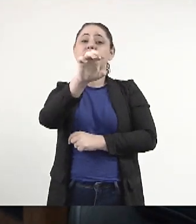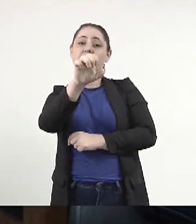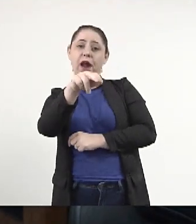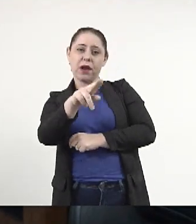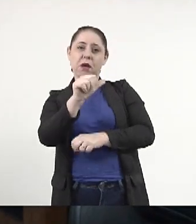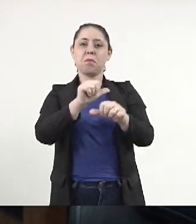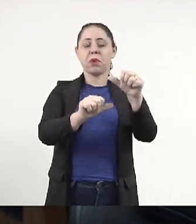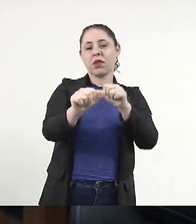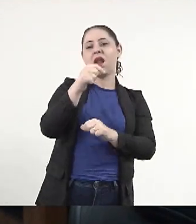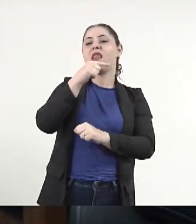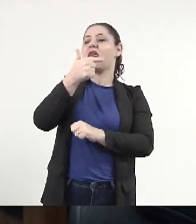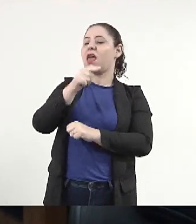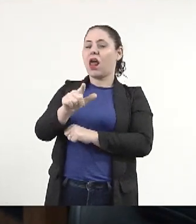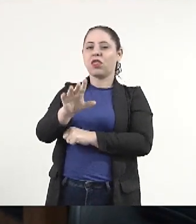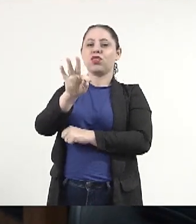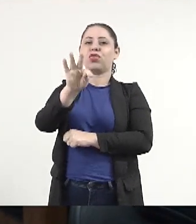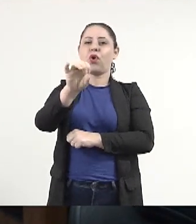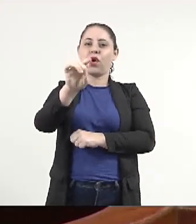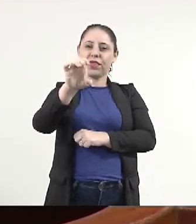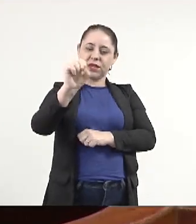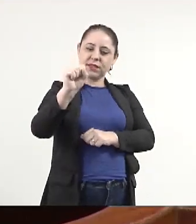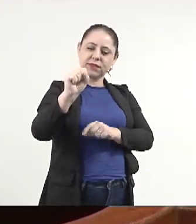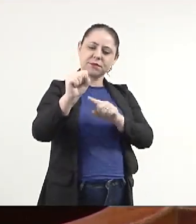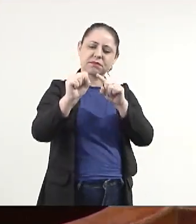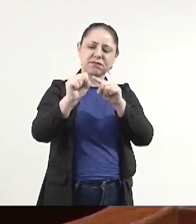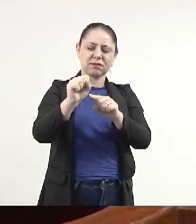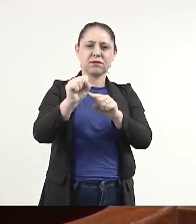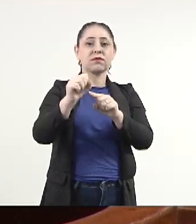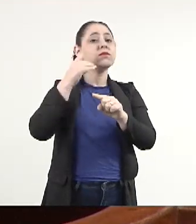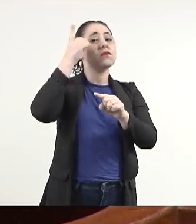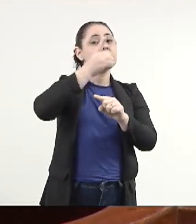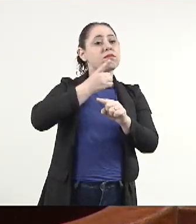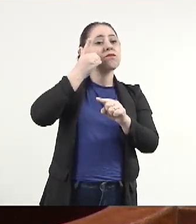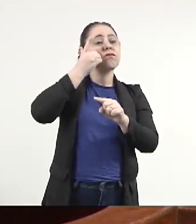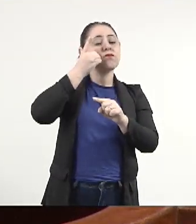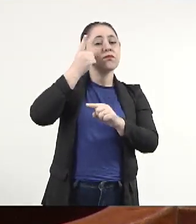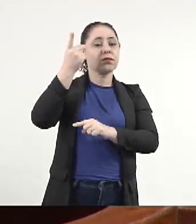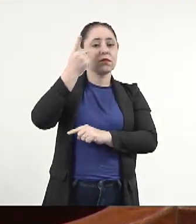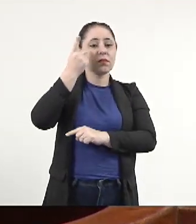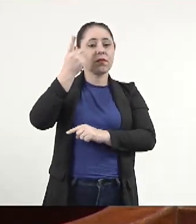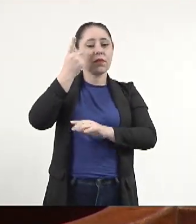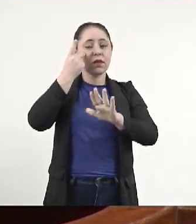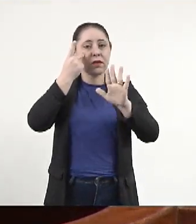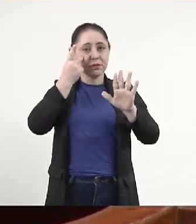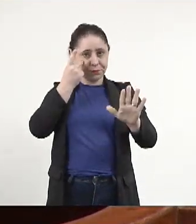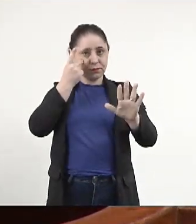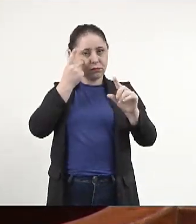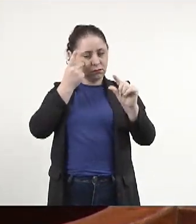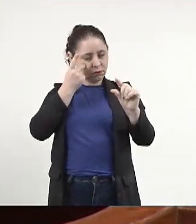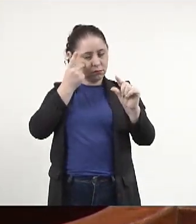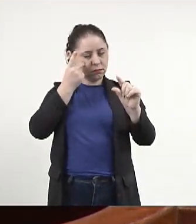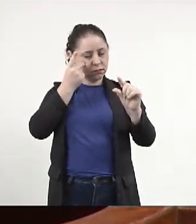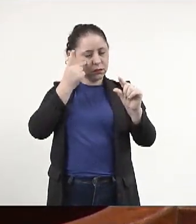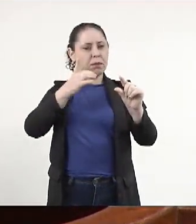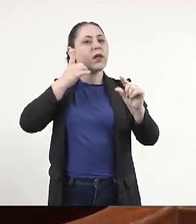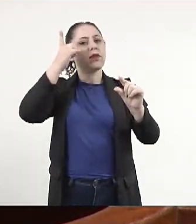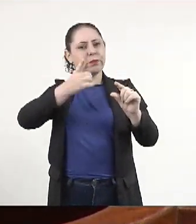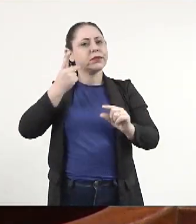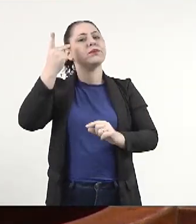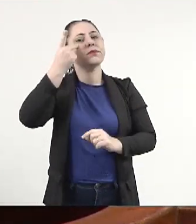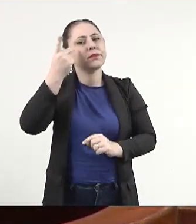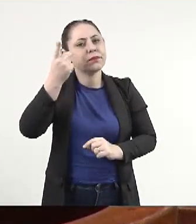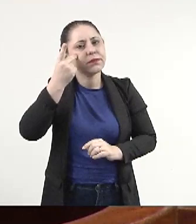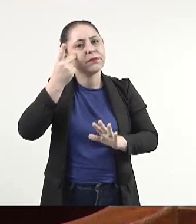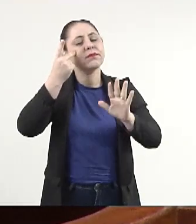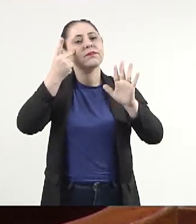quer mudar a linguagem para todos. O deputado Pedro Kemp, só um pouquinho. O